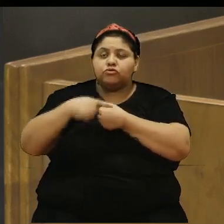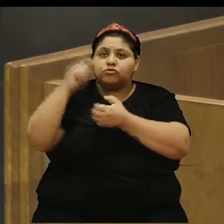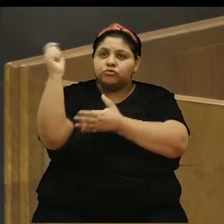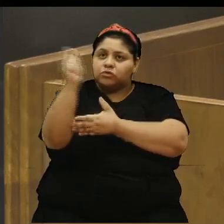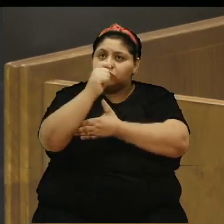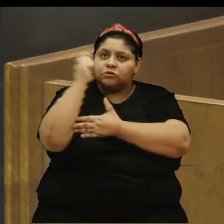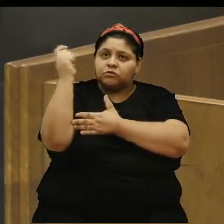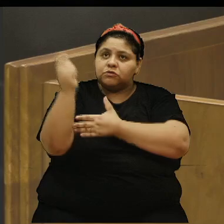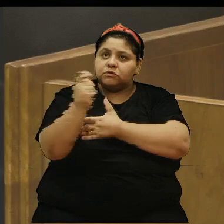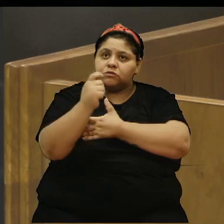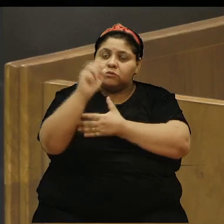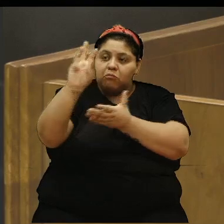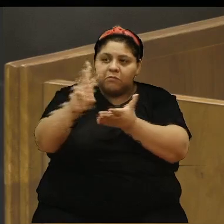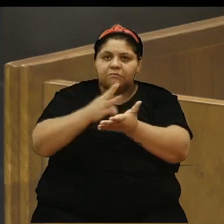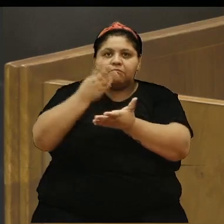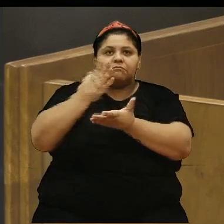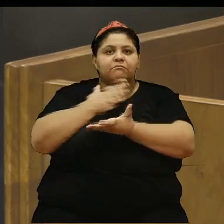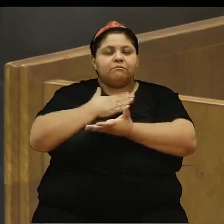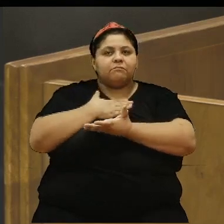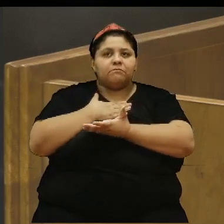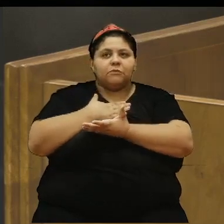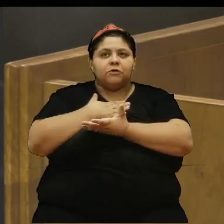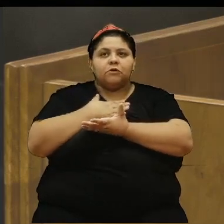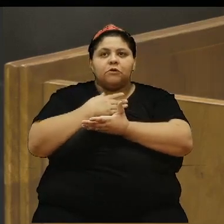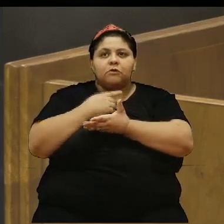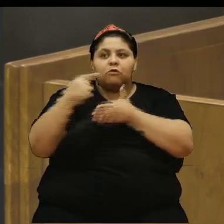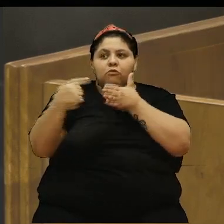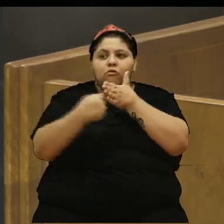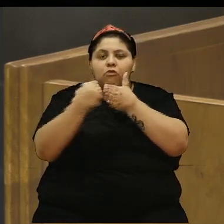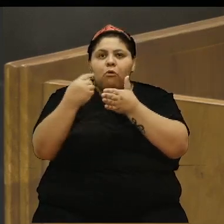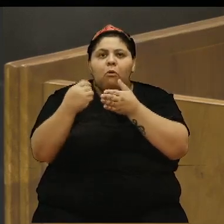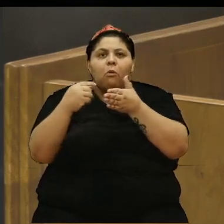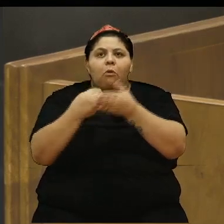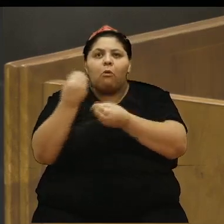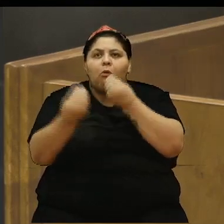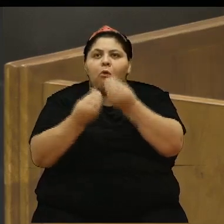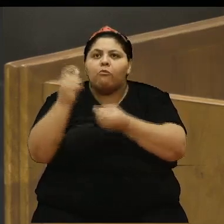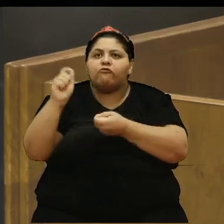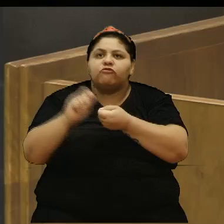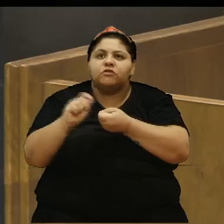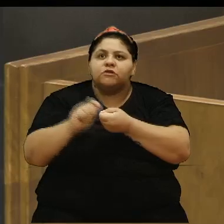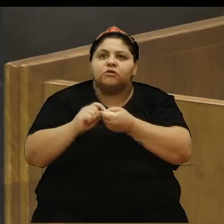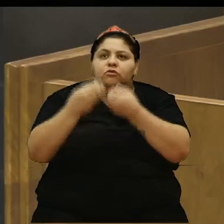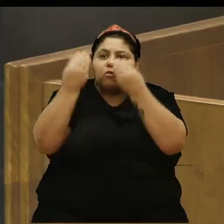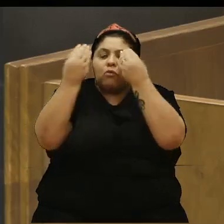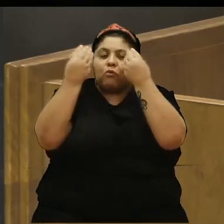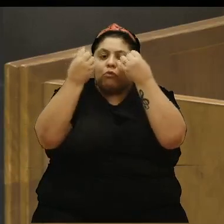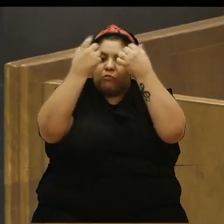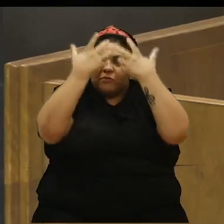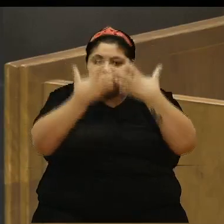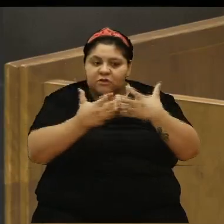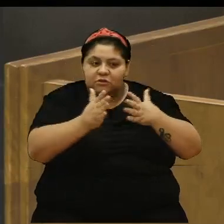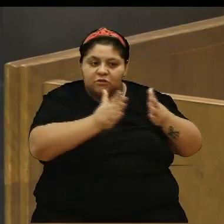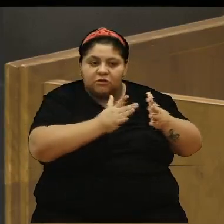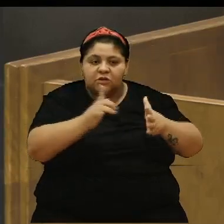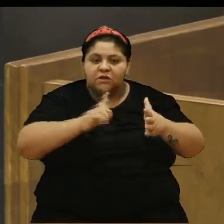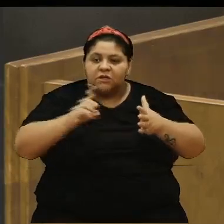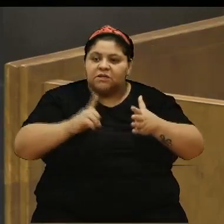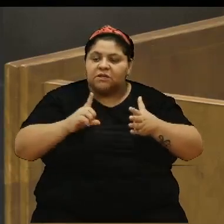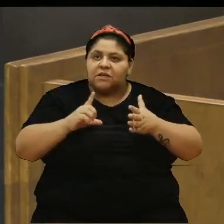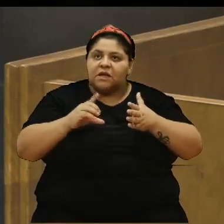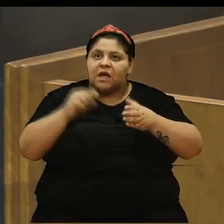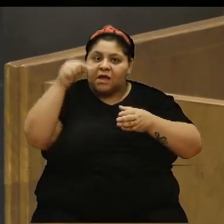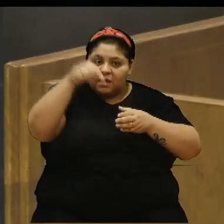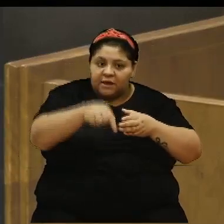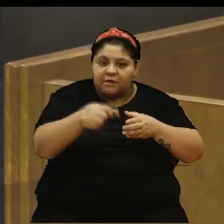gaúchos, mandaram mensagens na minha rede social perguntando como é que vocês fizeram isso, me conta como é que é o acesso, porque a gente vai tentar trazer para cá, porque